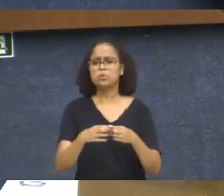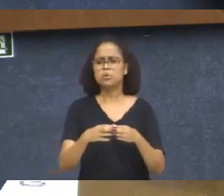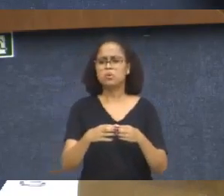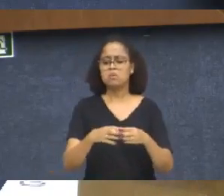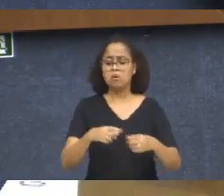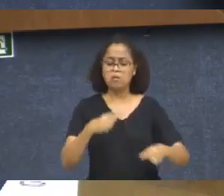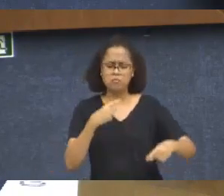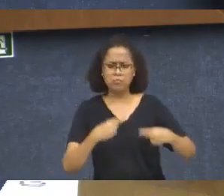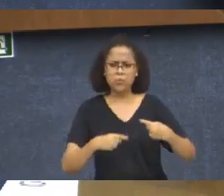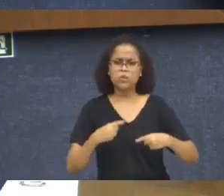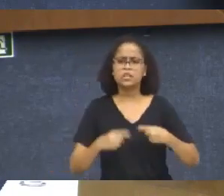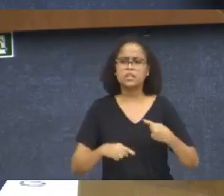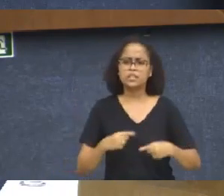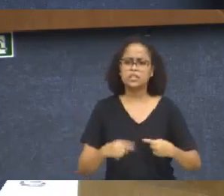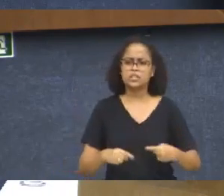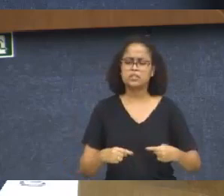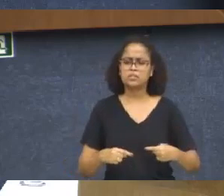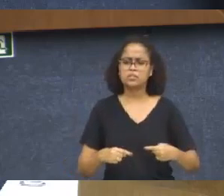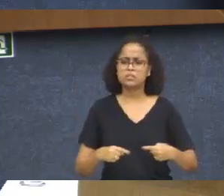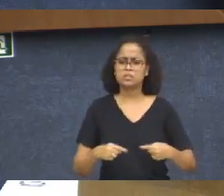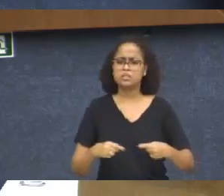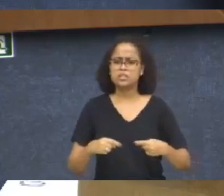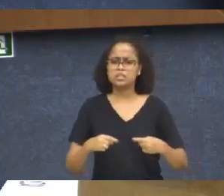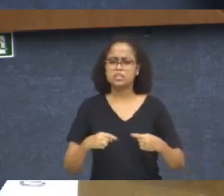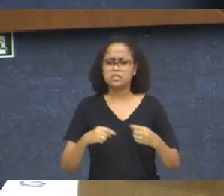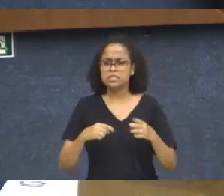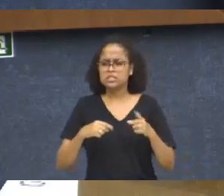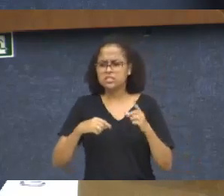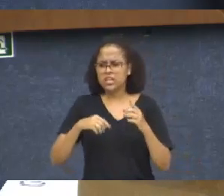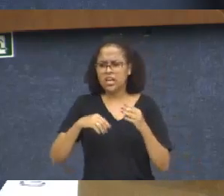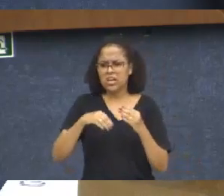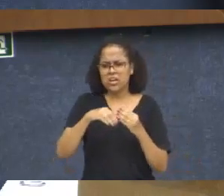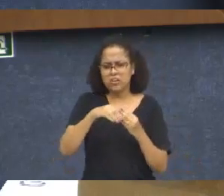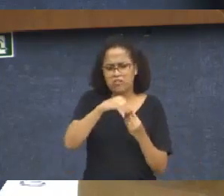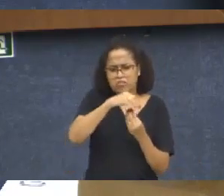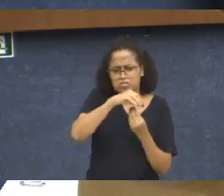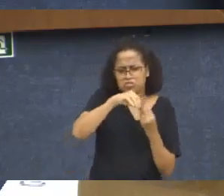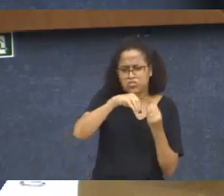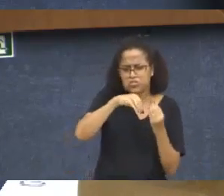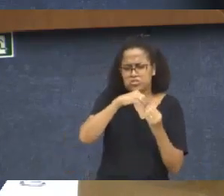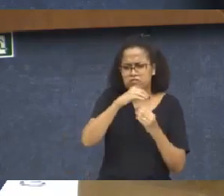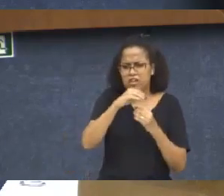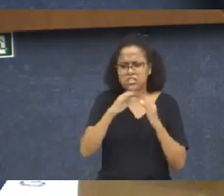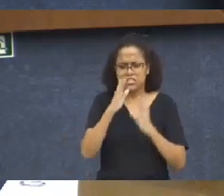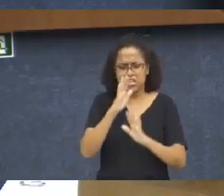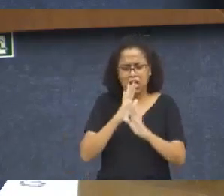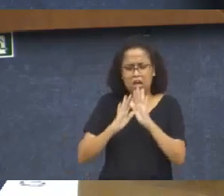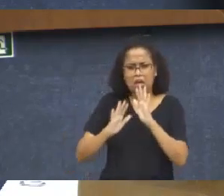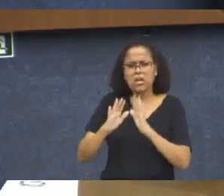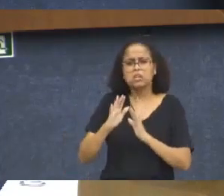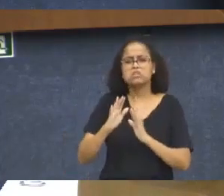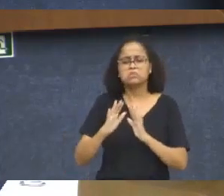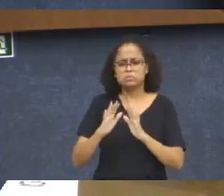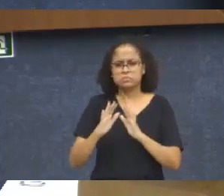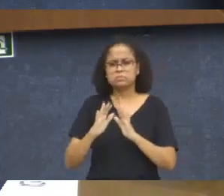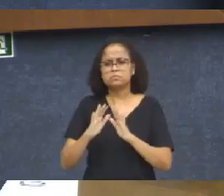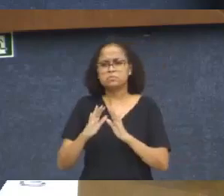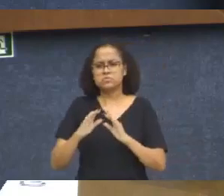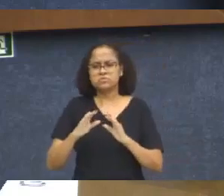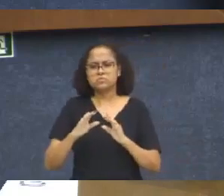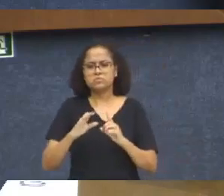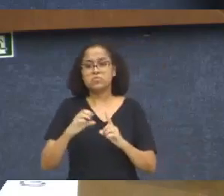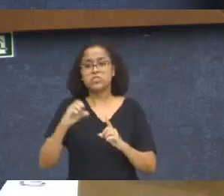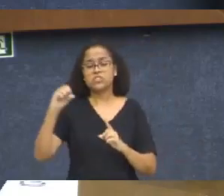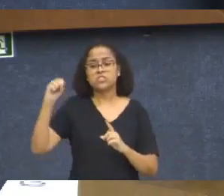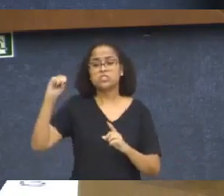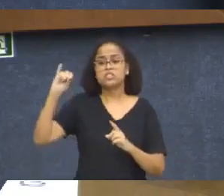político que estava transvestido de um sindicato, como existe em outros lugares.